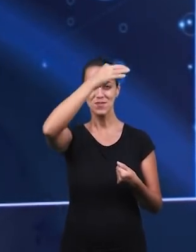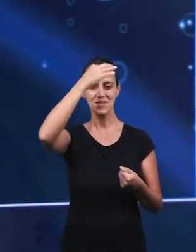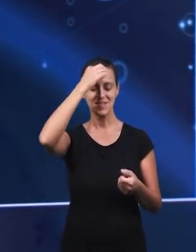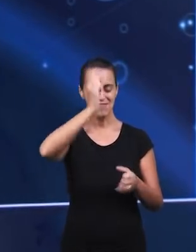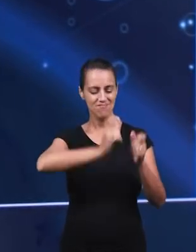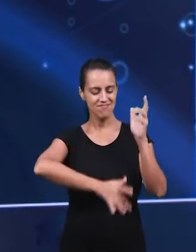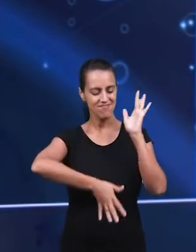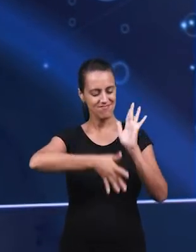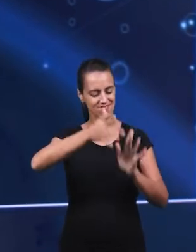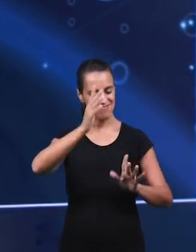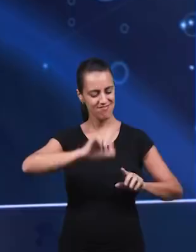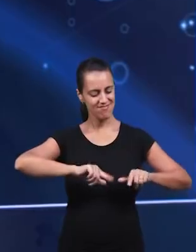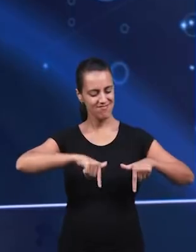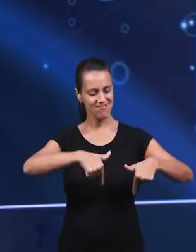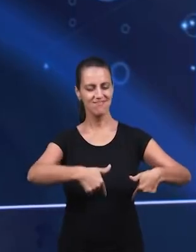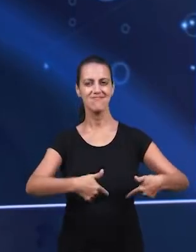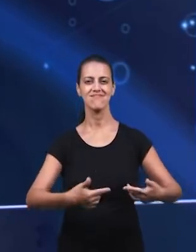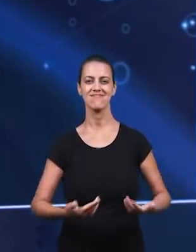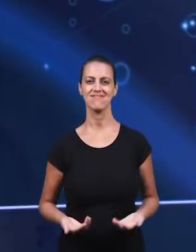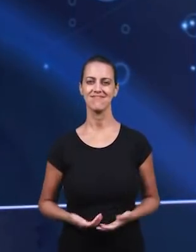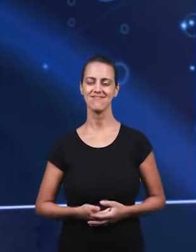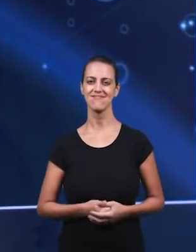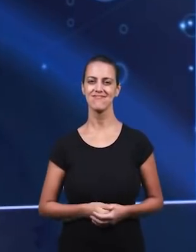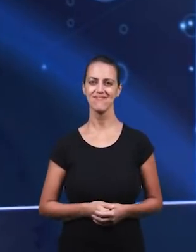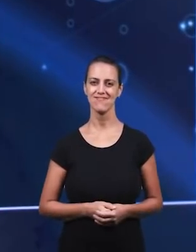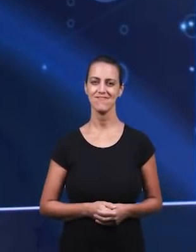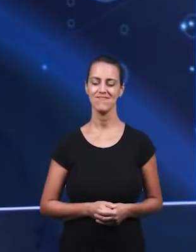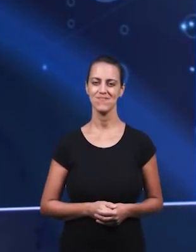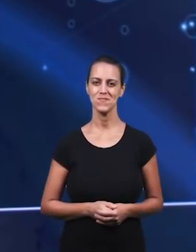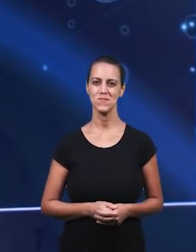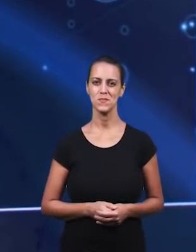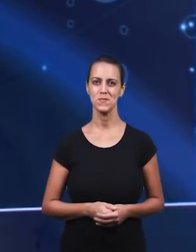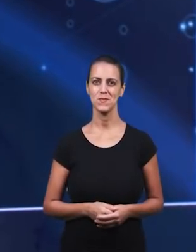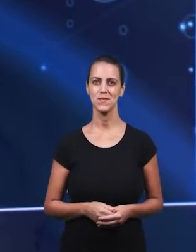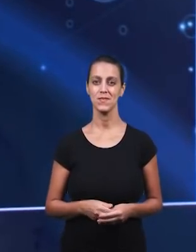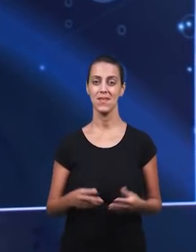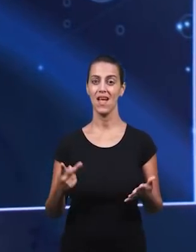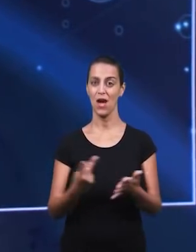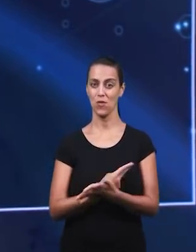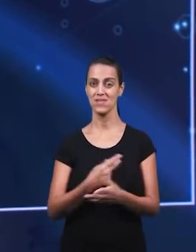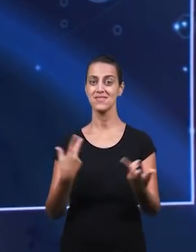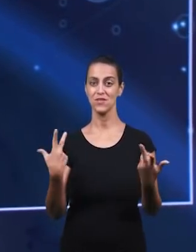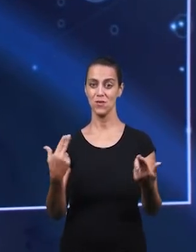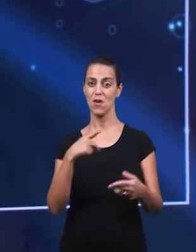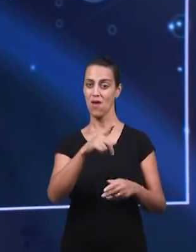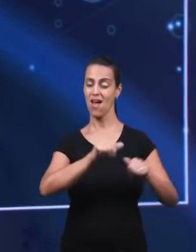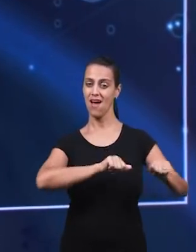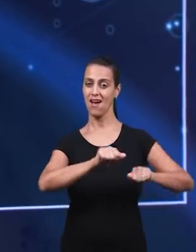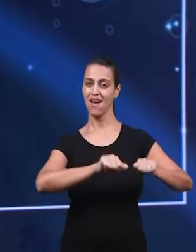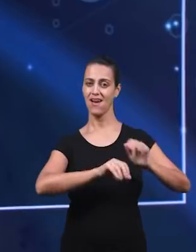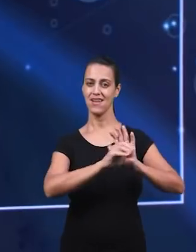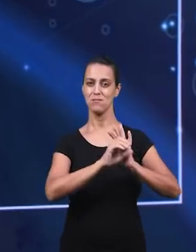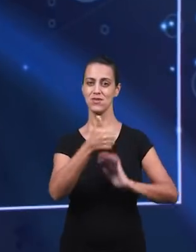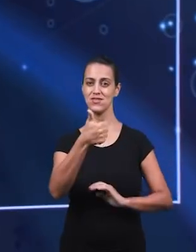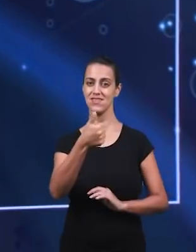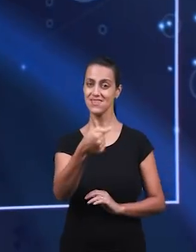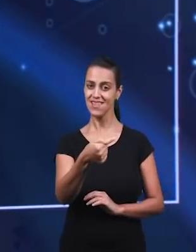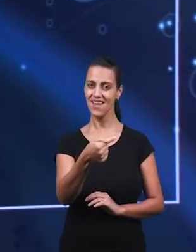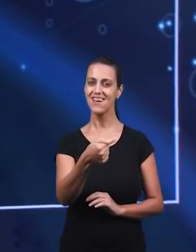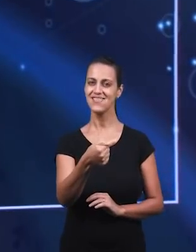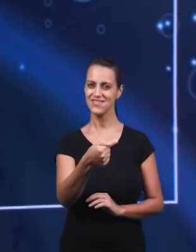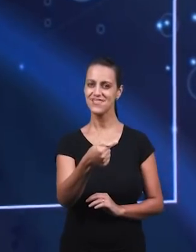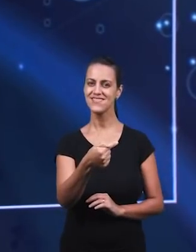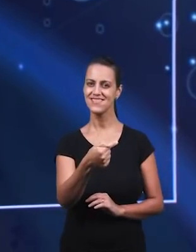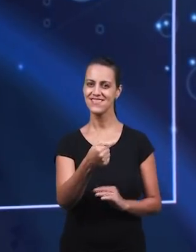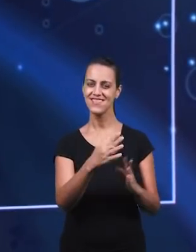é uma operação do Espírito Santo. Isso aconteceu, inclusive, lá em Atos capítulo 17, na igreja de